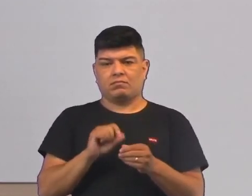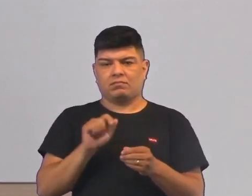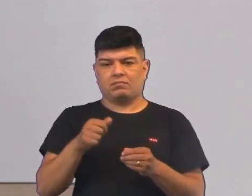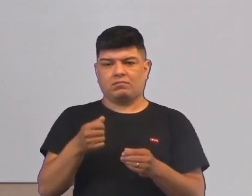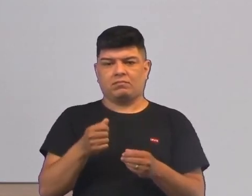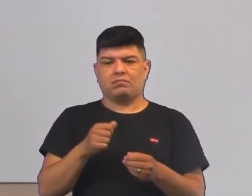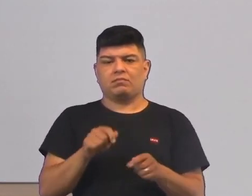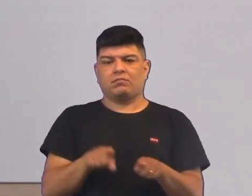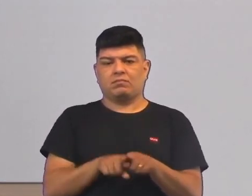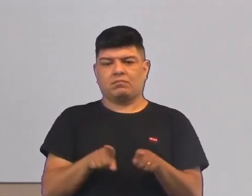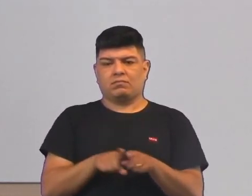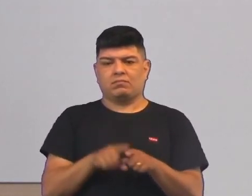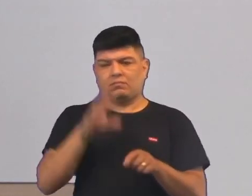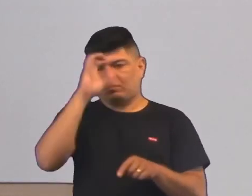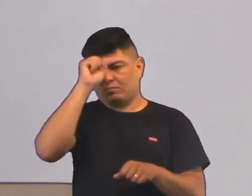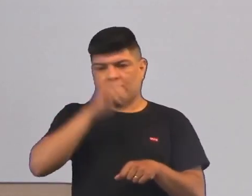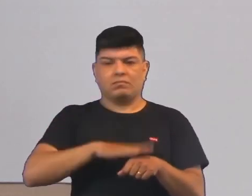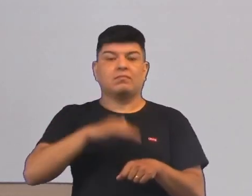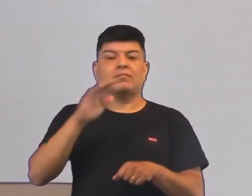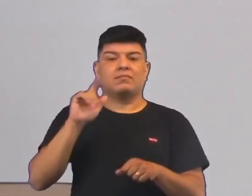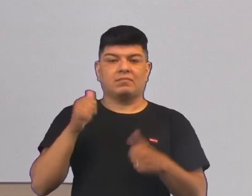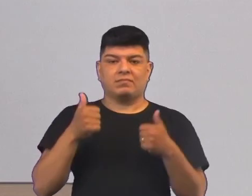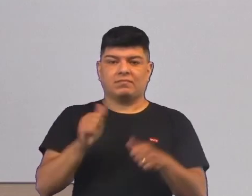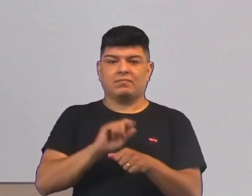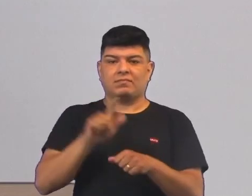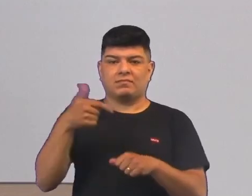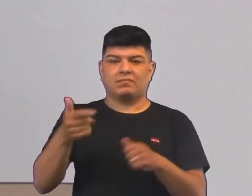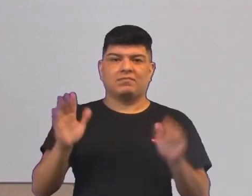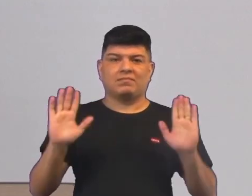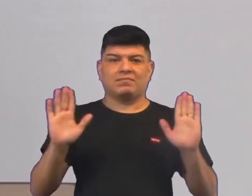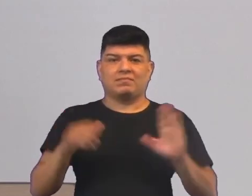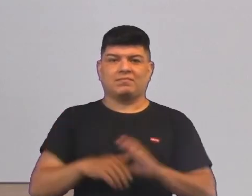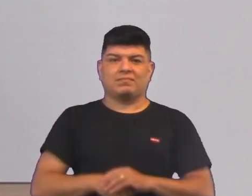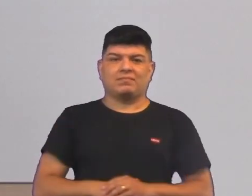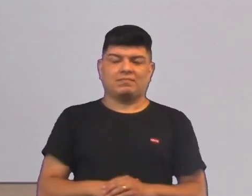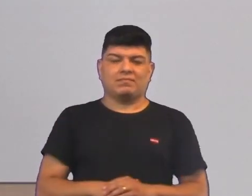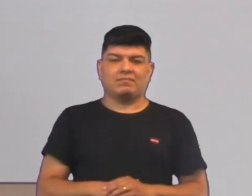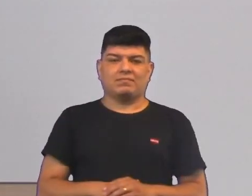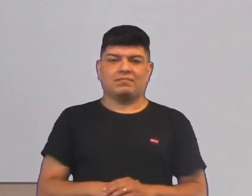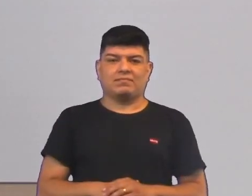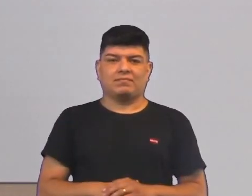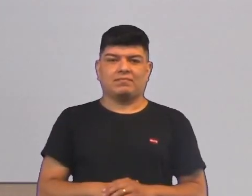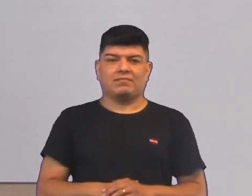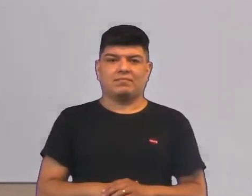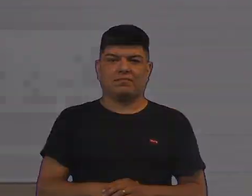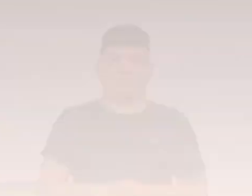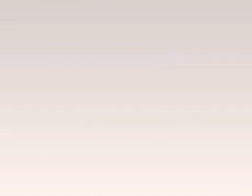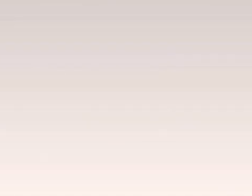os acompanhamentos e aprender muito mais por lá. E te aguardo na próxima, tá bom? Tchau, tchau.